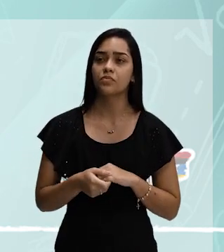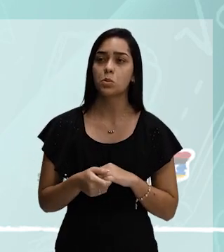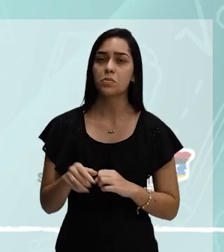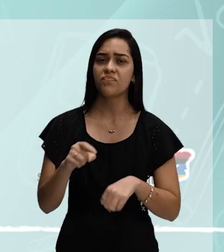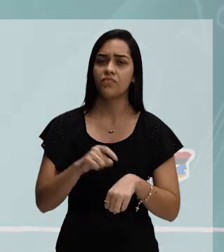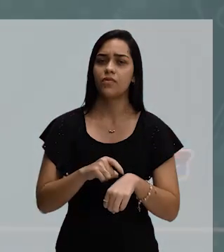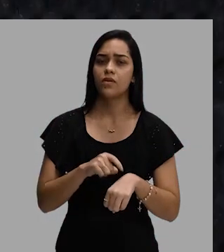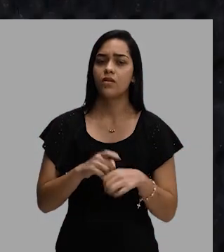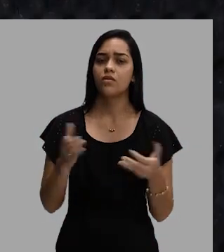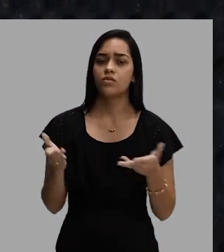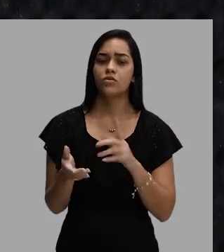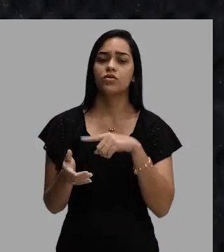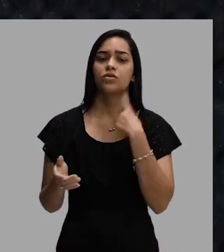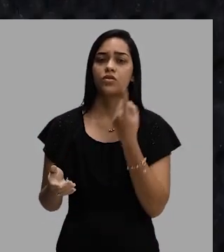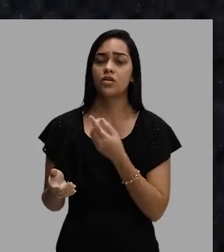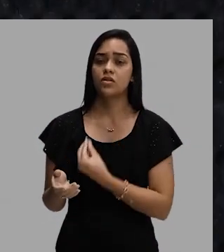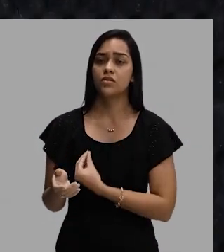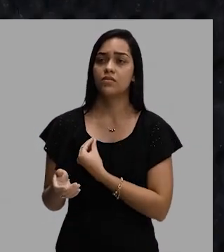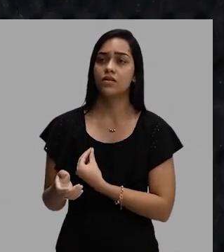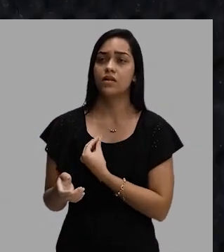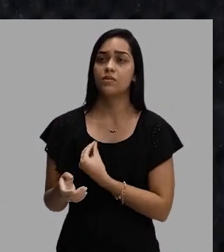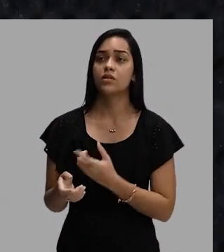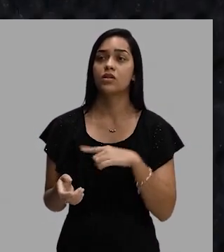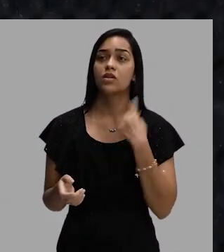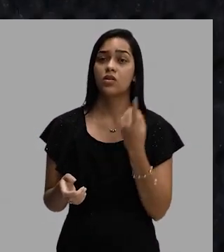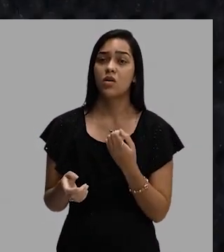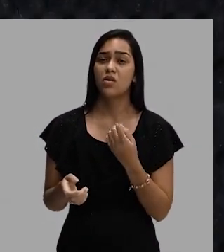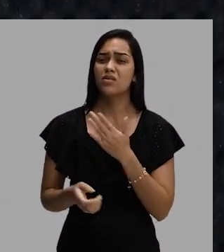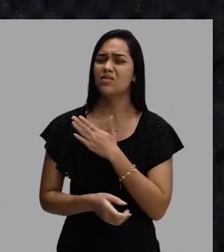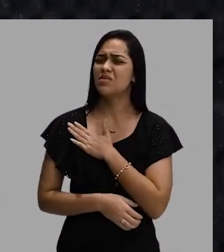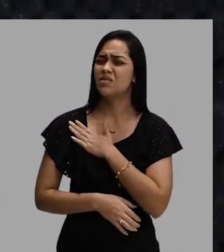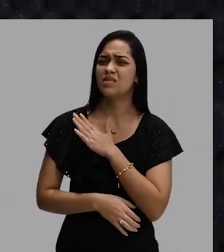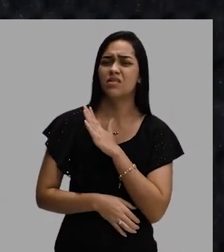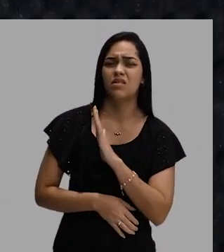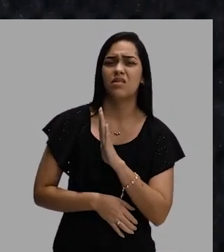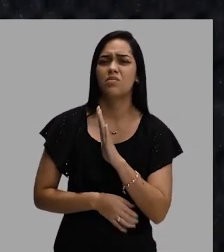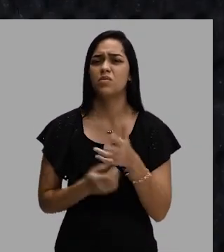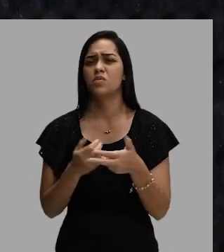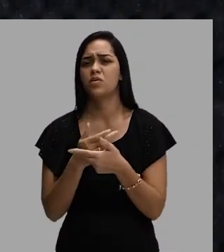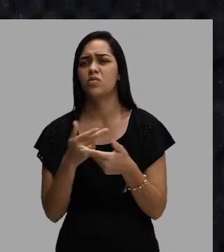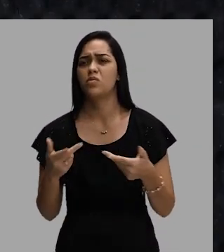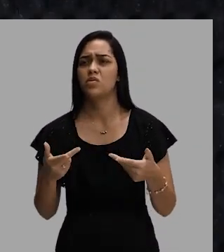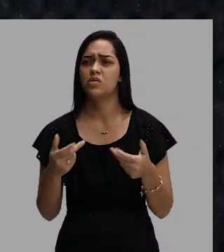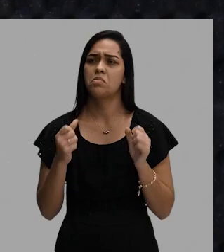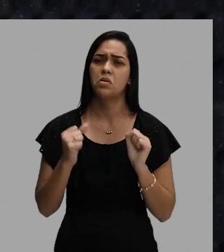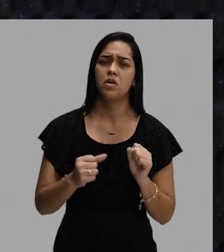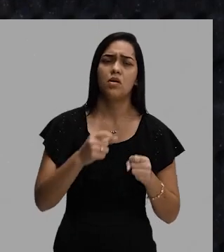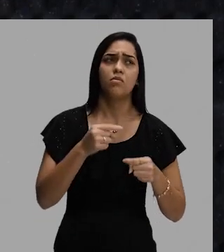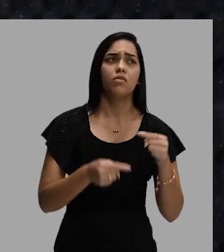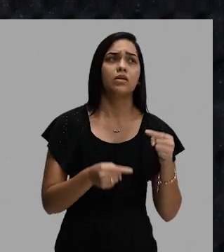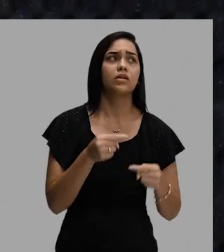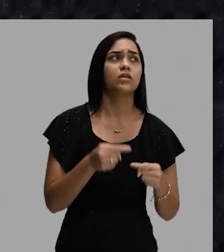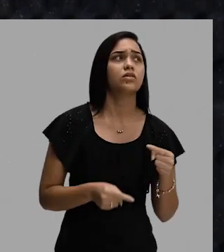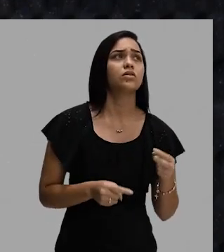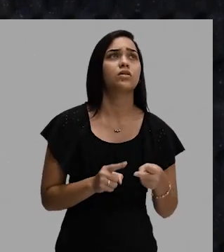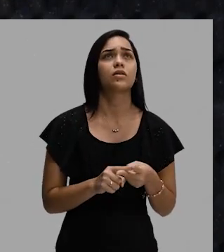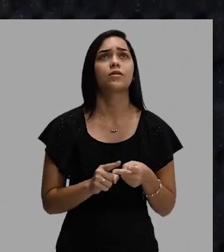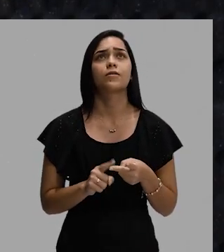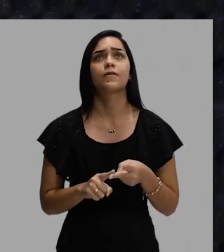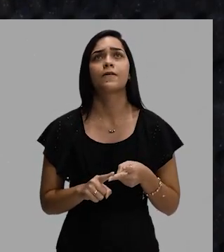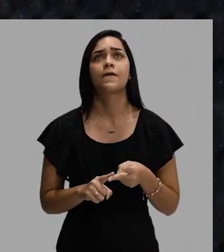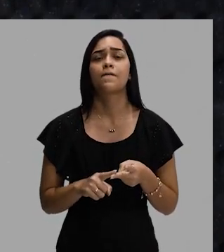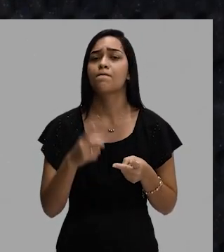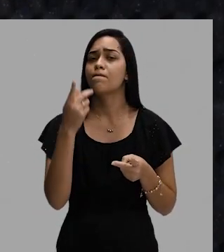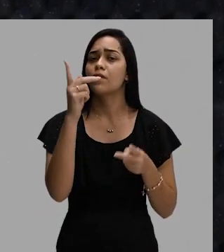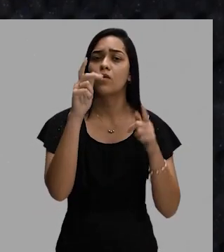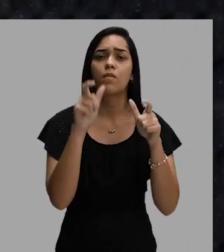momento atual que vivemos, quando nós estamos insatisfeitos com alguma coisa, seja na política, seja no